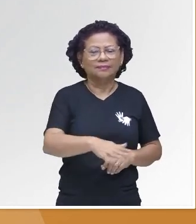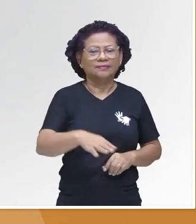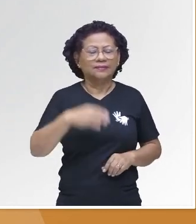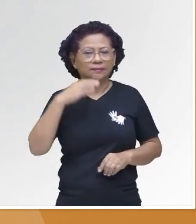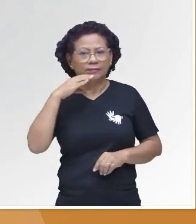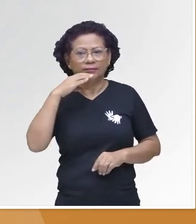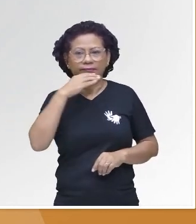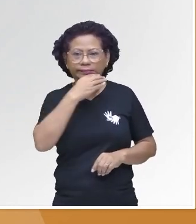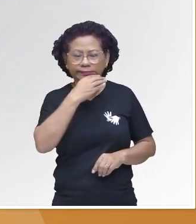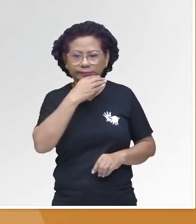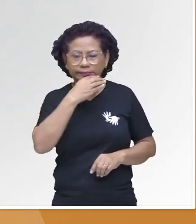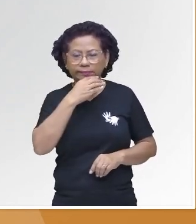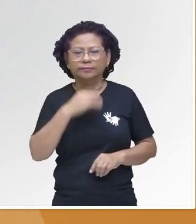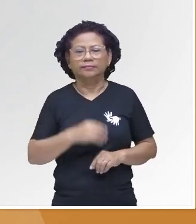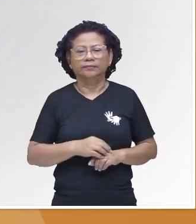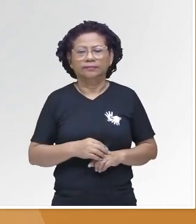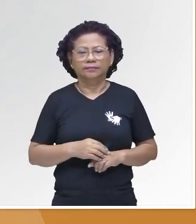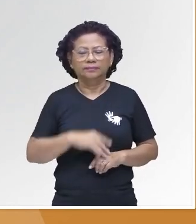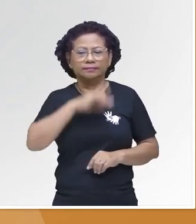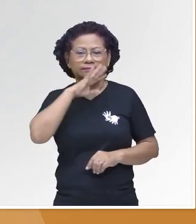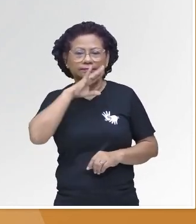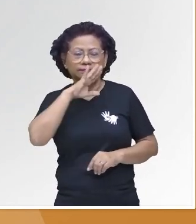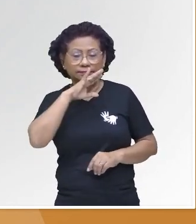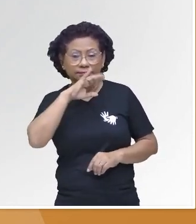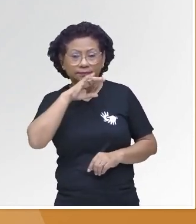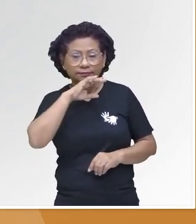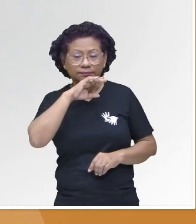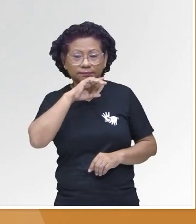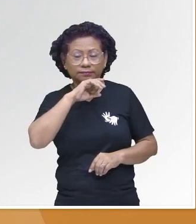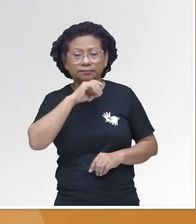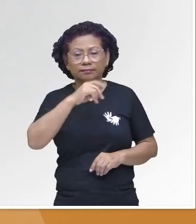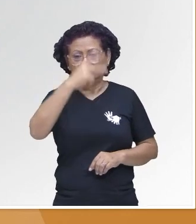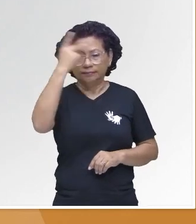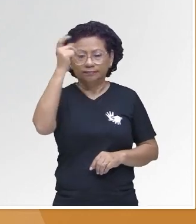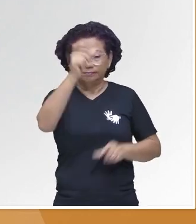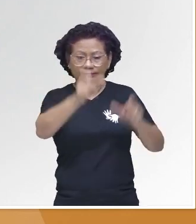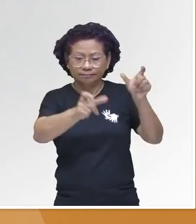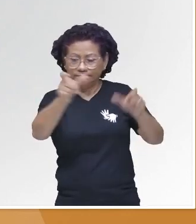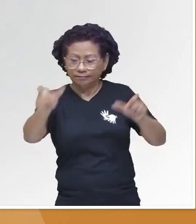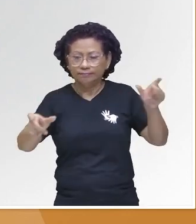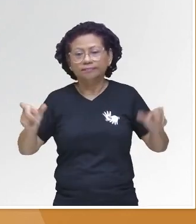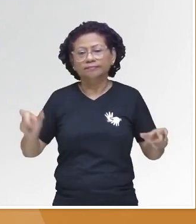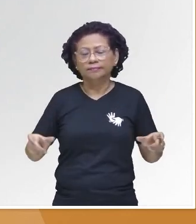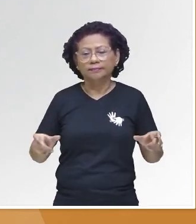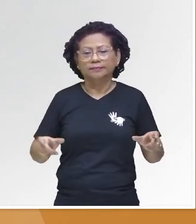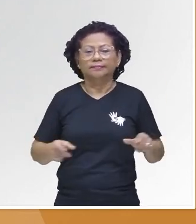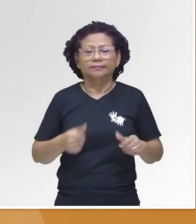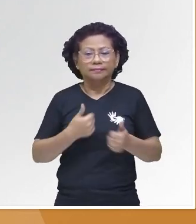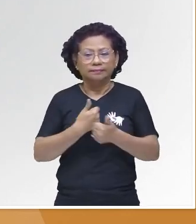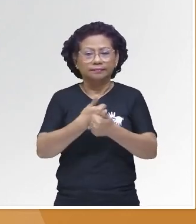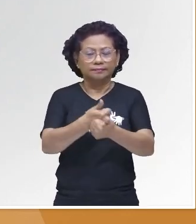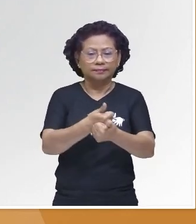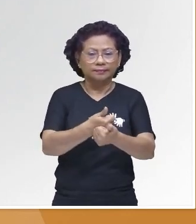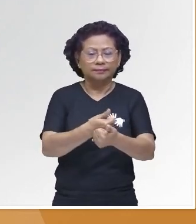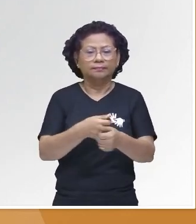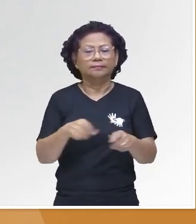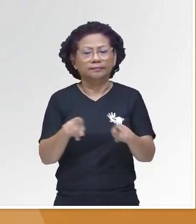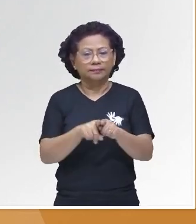ali das pessoas que estão em áreas próximas. E pode ocorrer também a emissão de